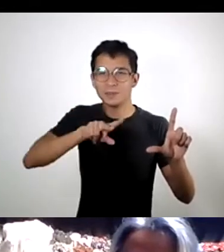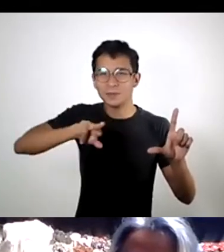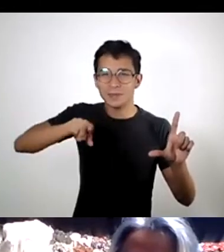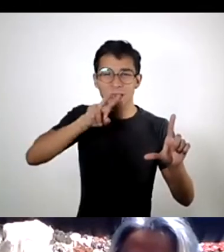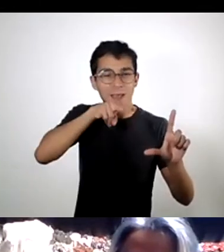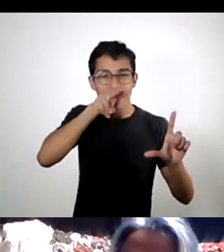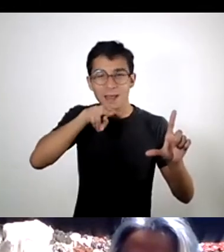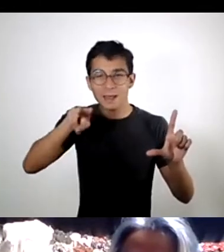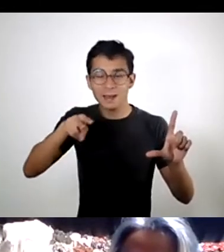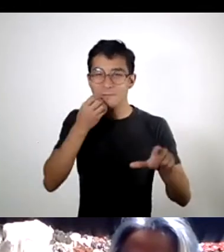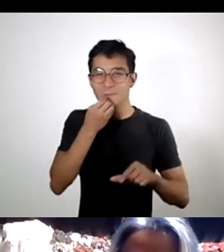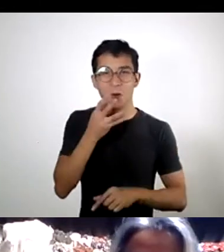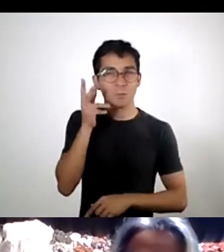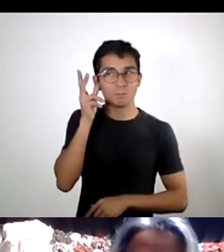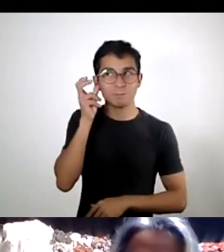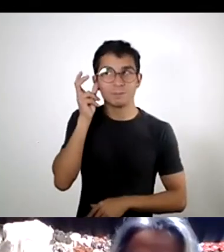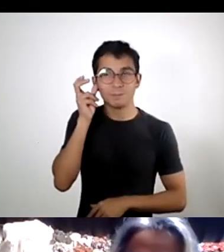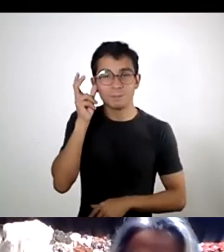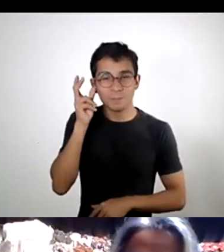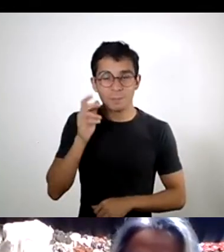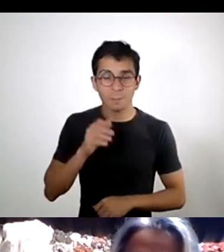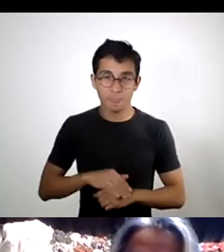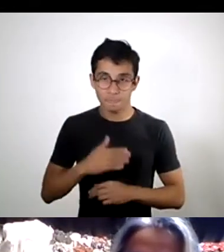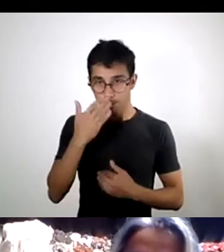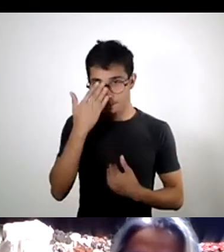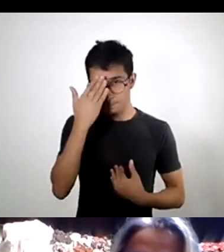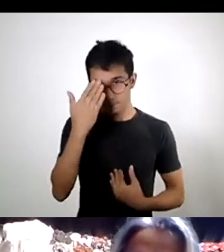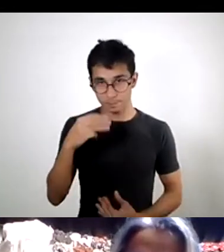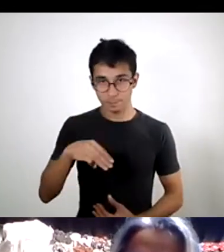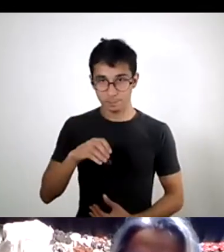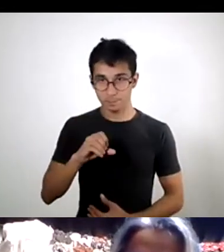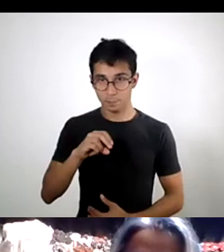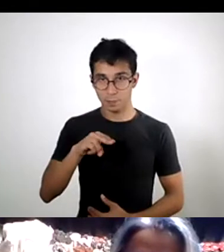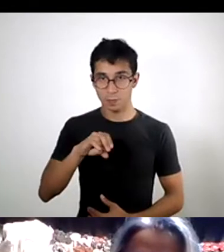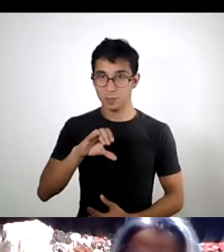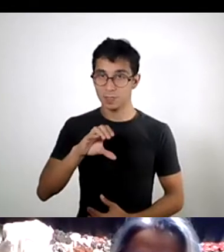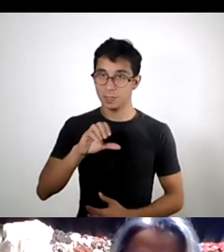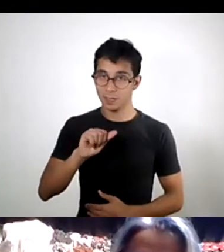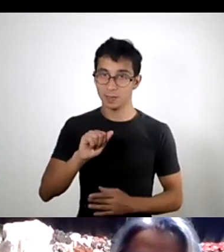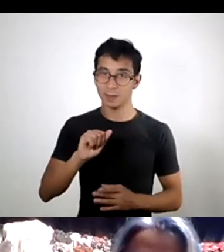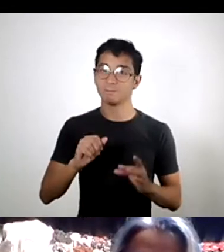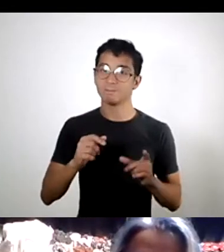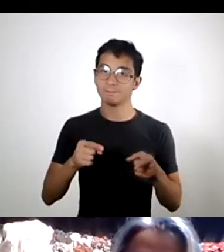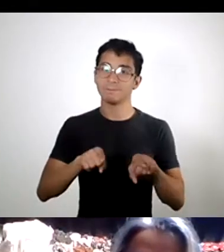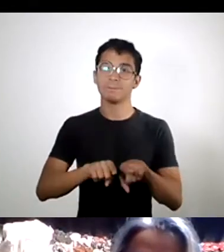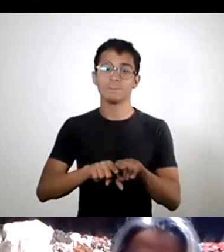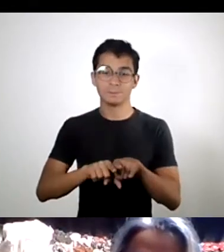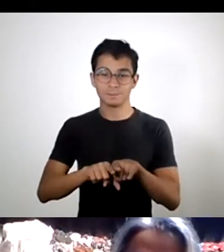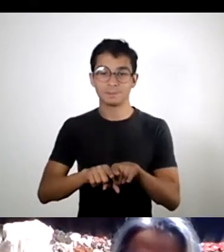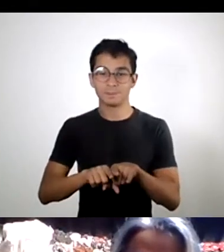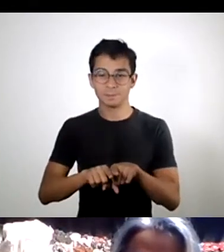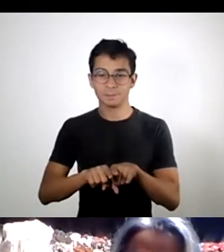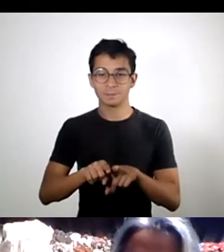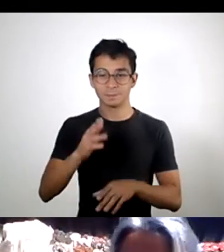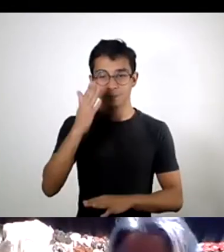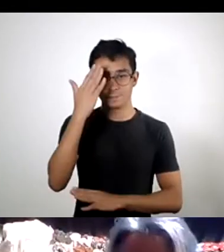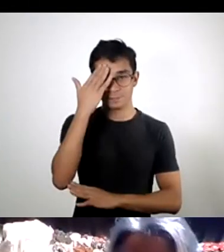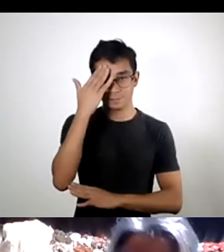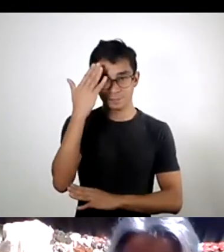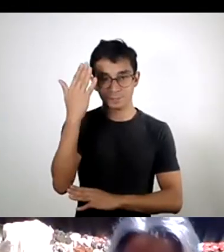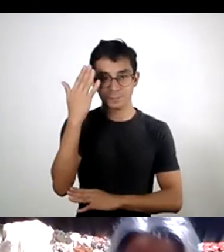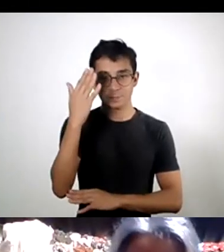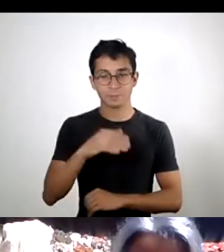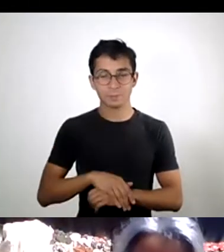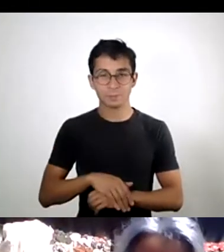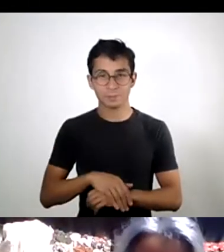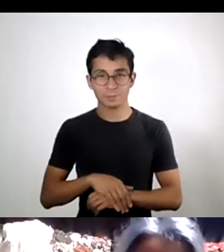aí a Mônica pela composição junto conosco, né? Porque, assim, é bem essa... A Cristina acabou de